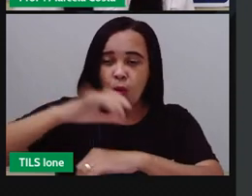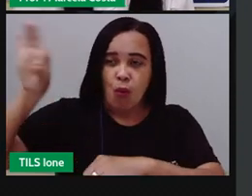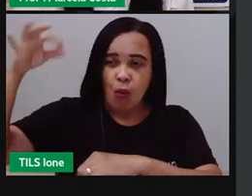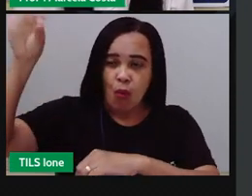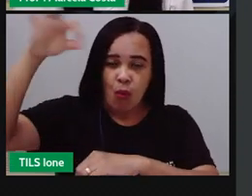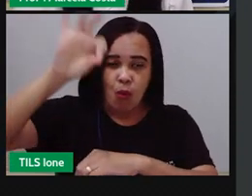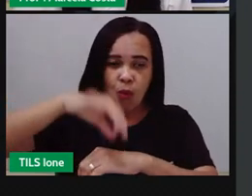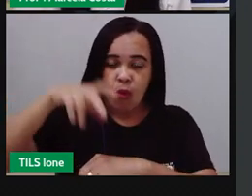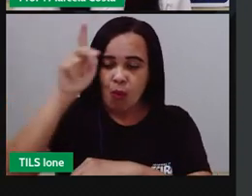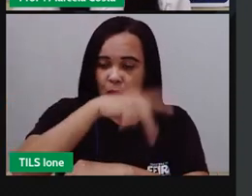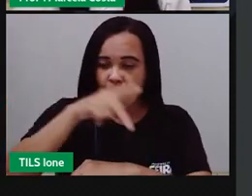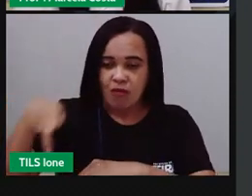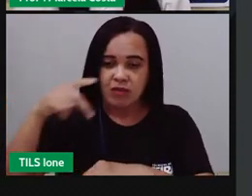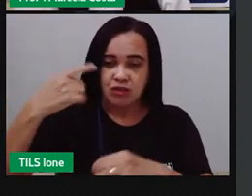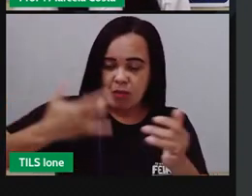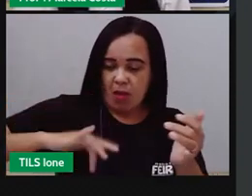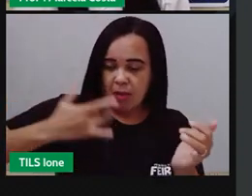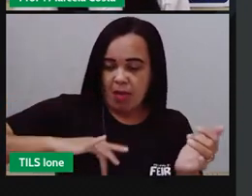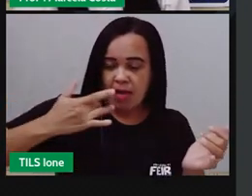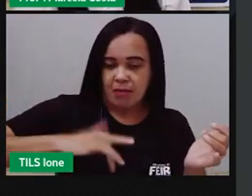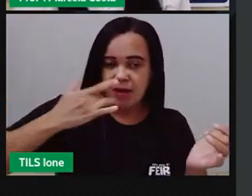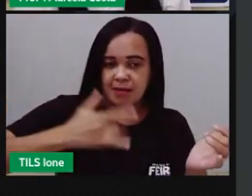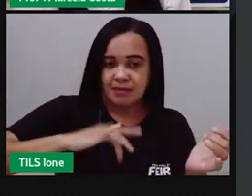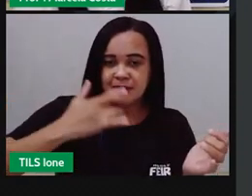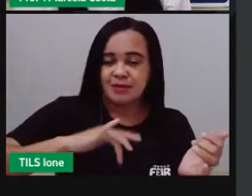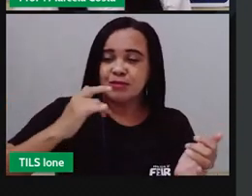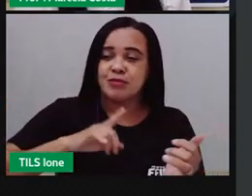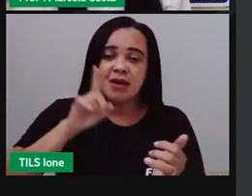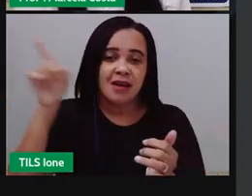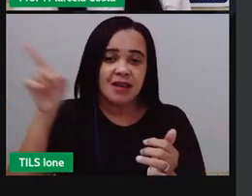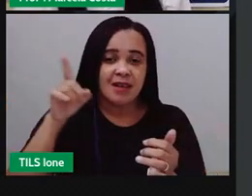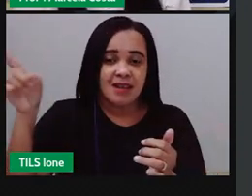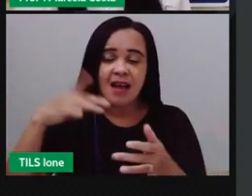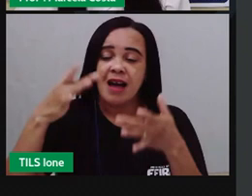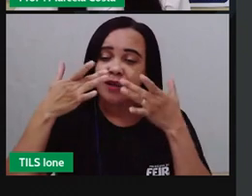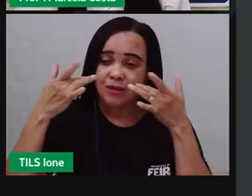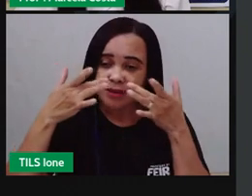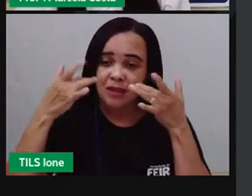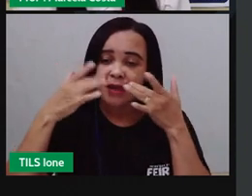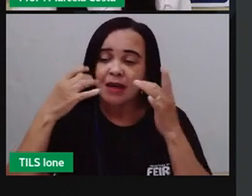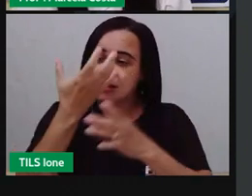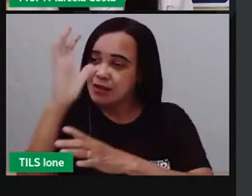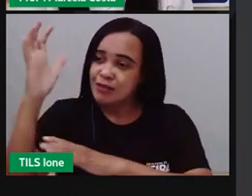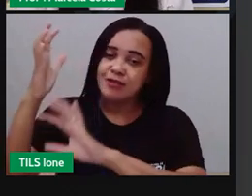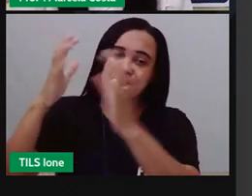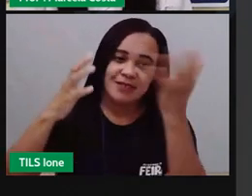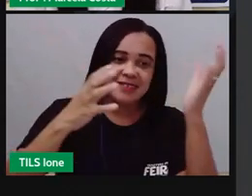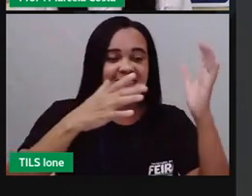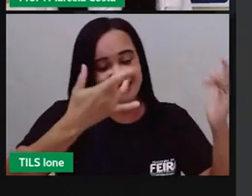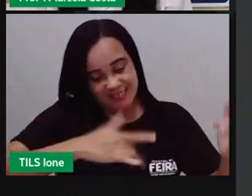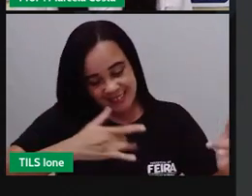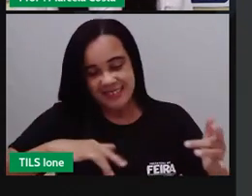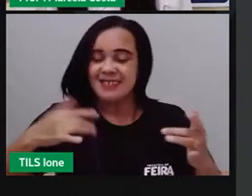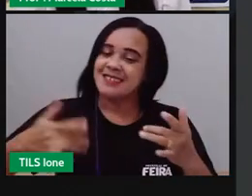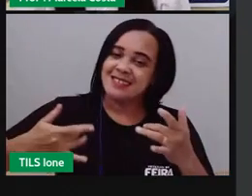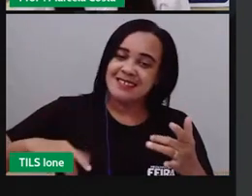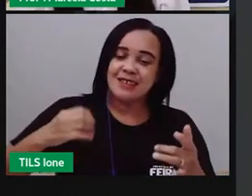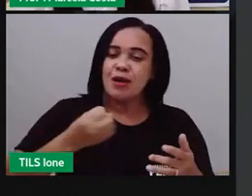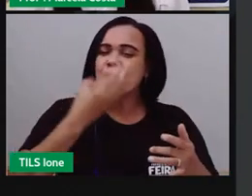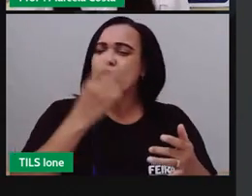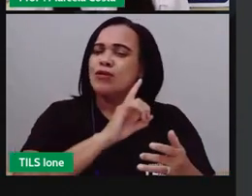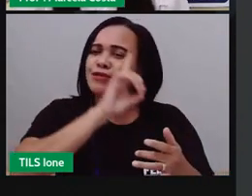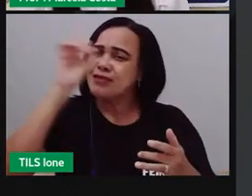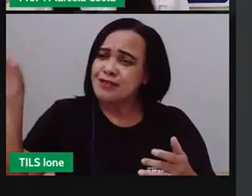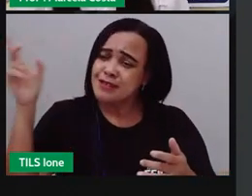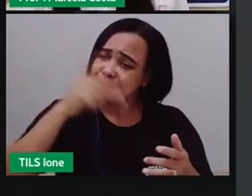Pernilongo toca violino na orquestra de teatro florestal. Bom dia, professor. Como